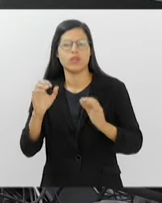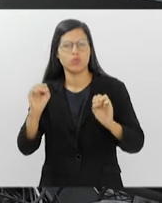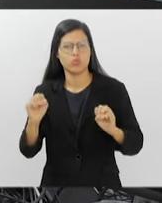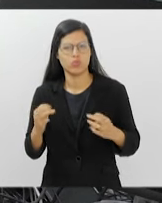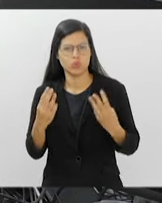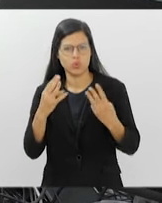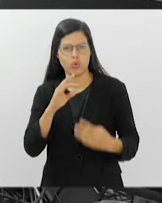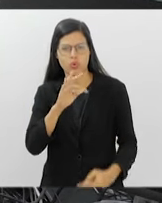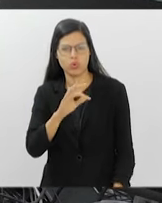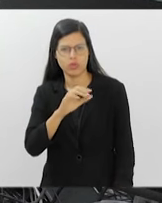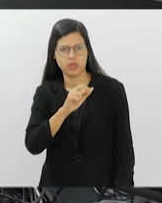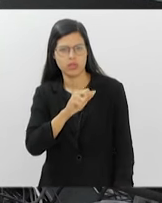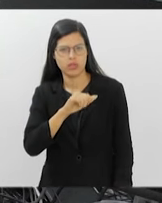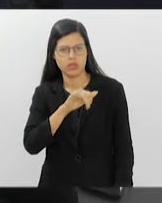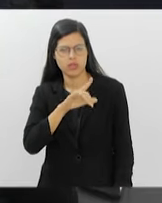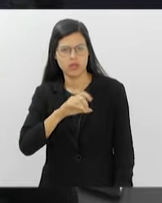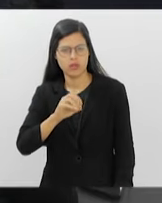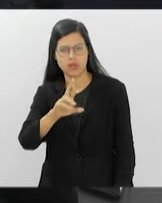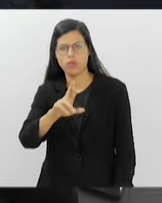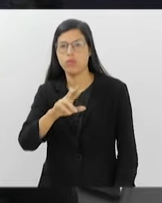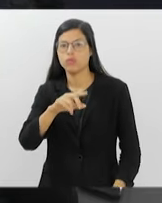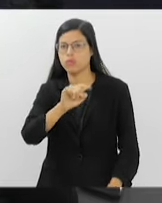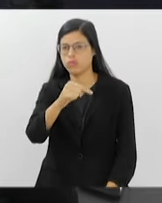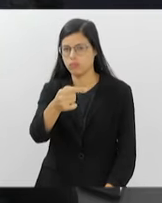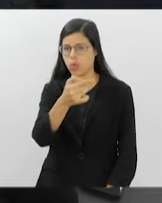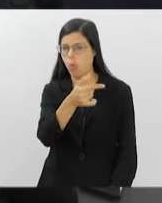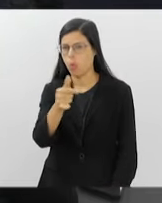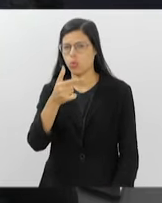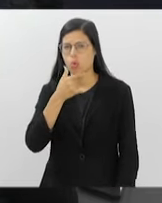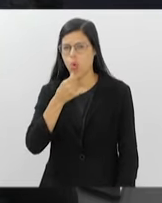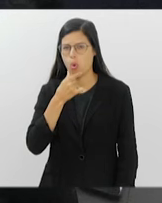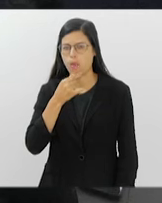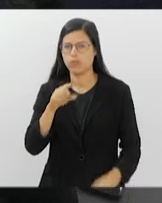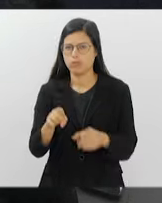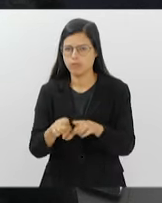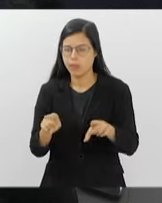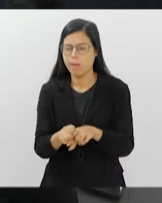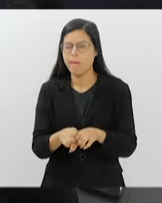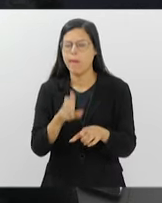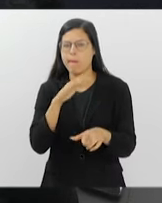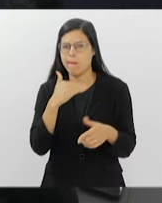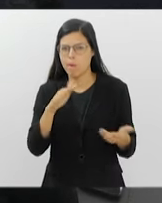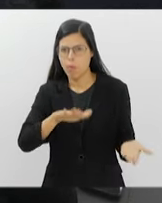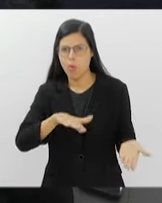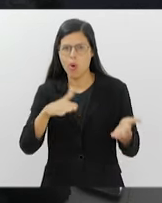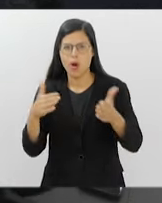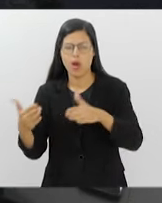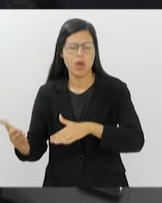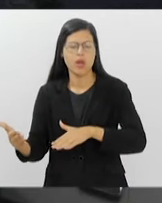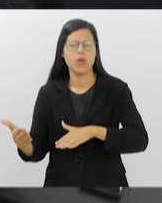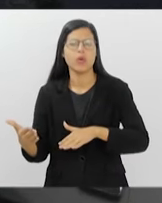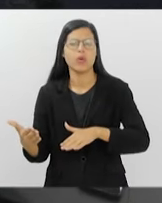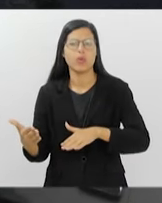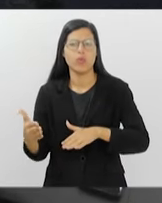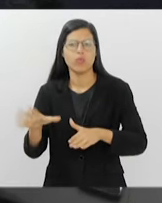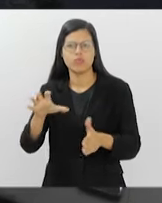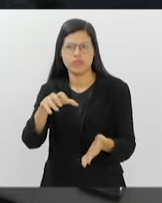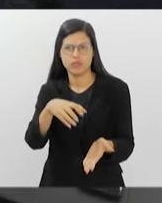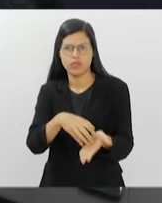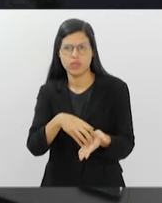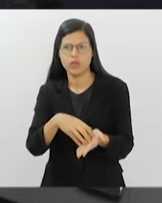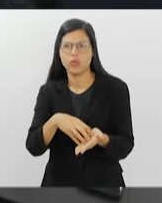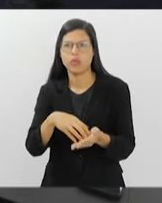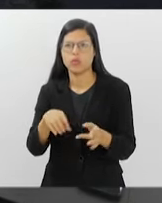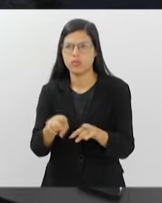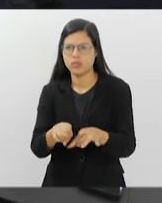mais um outro rapaz que morreu eletrocutado no Rio centro e um outro naquele show de uma rave que também